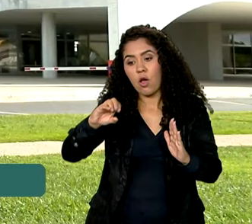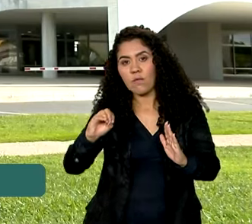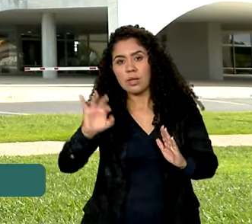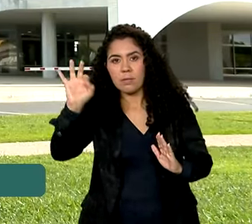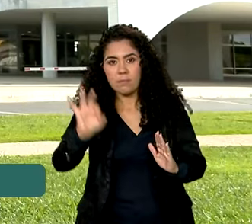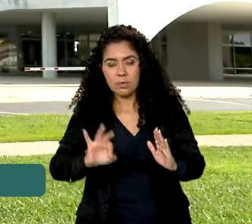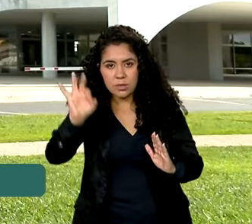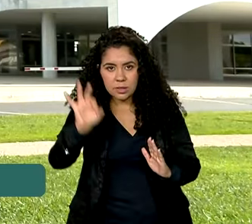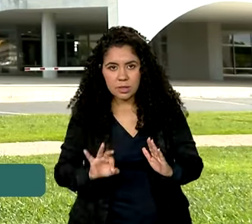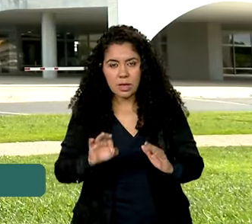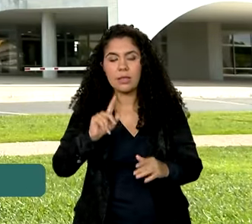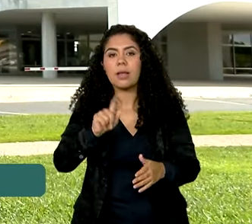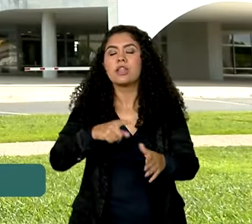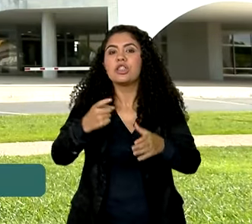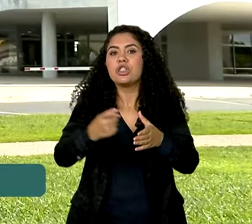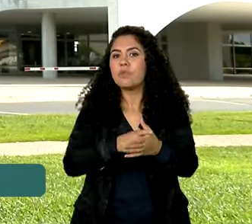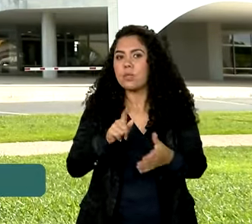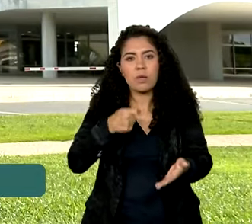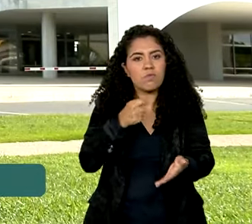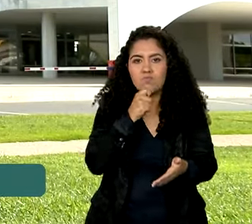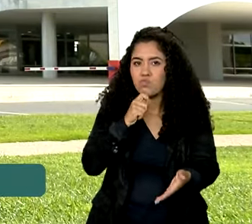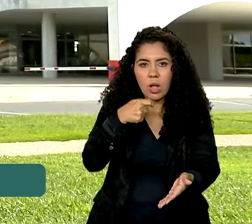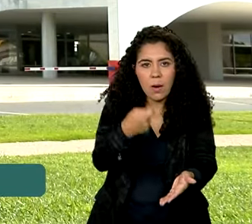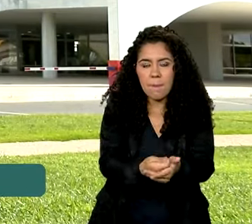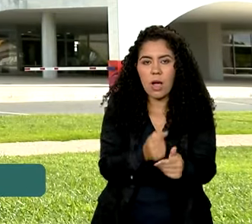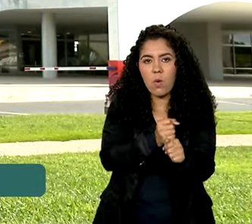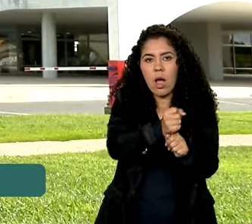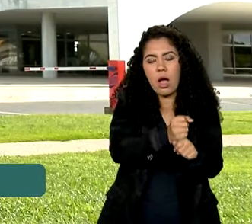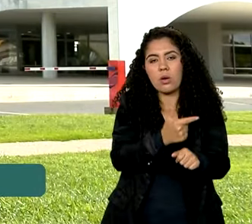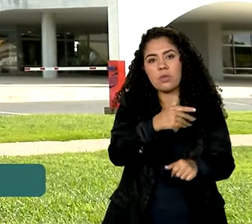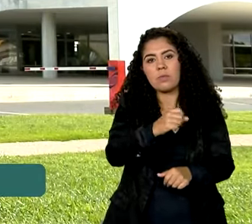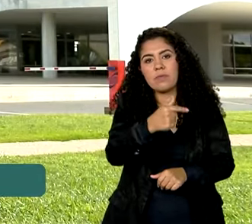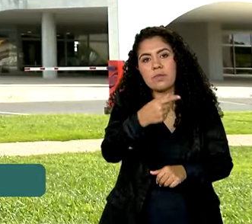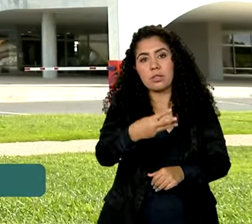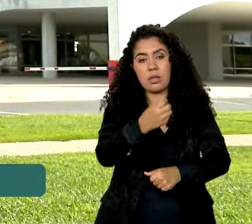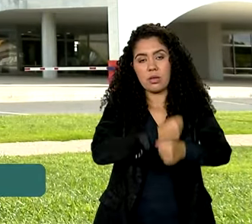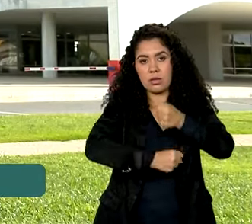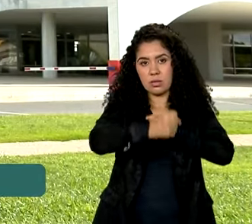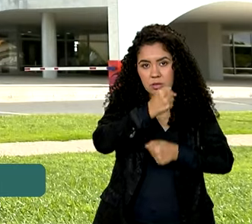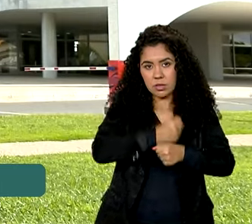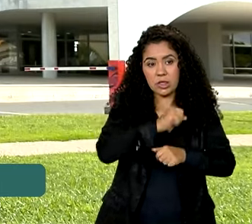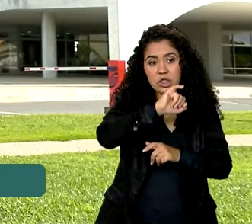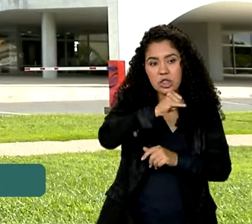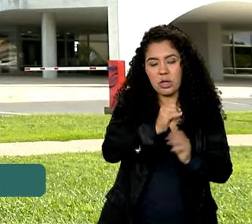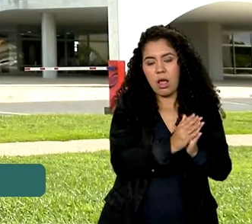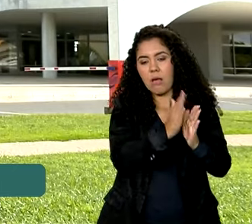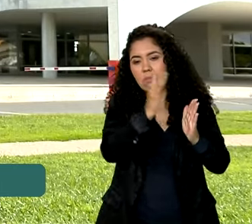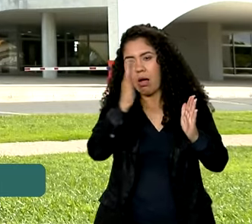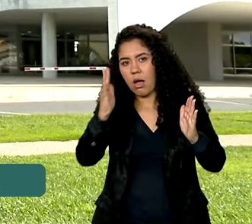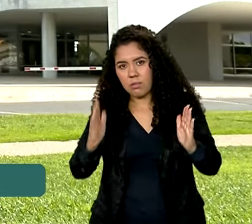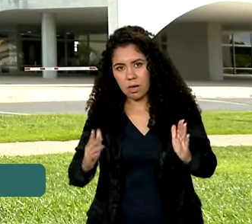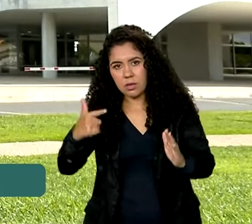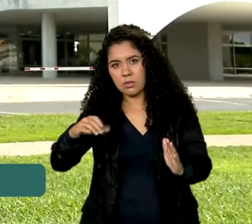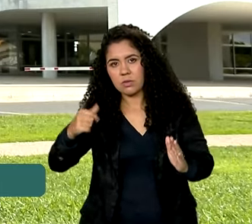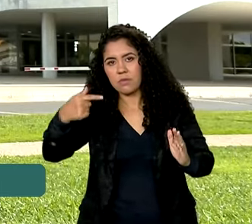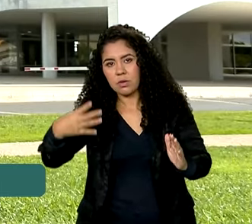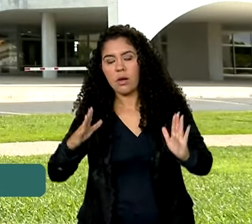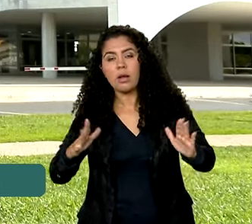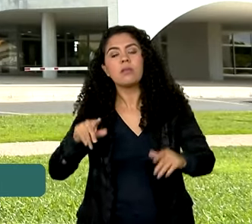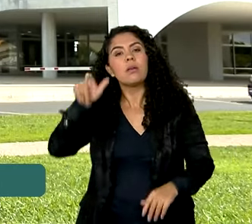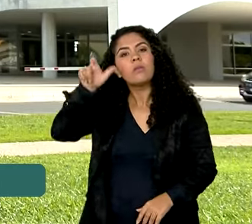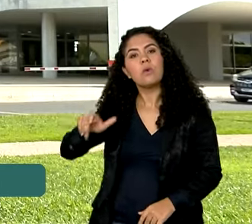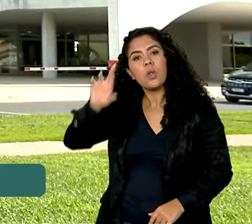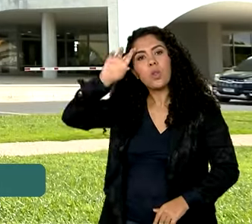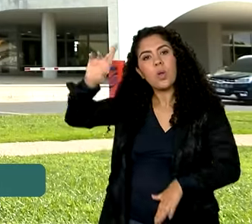não pagas até 23 de janeiro de 2024. E para participar, basta o empresário entrar em contato